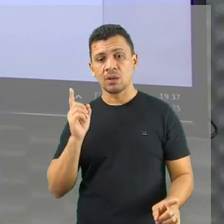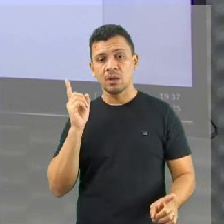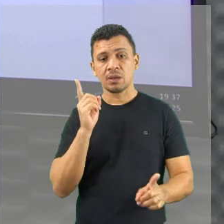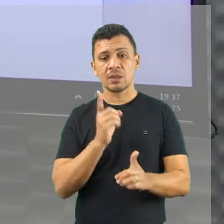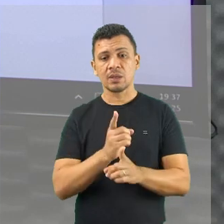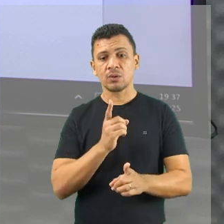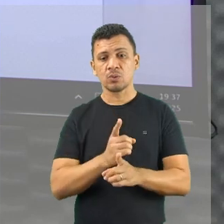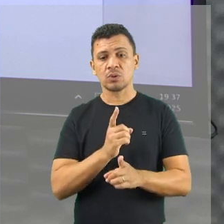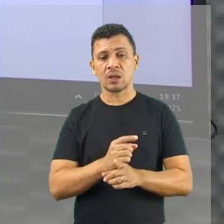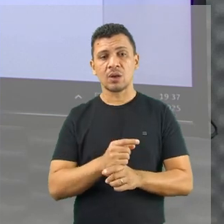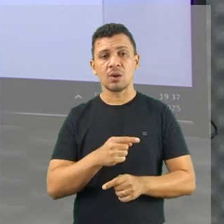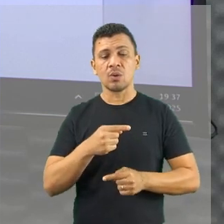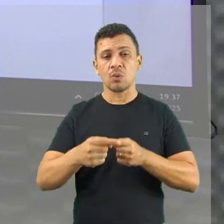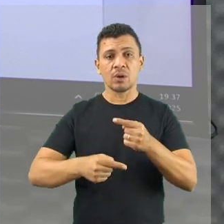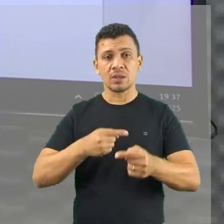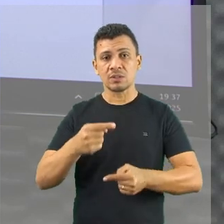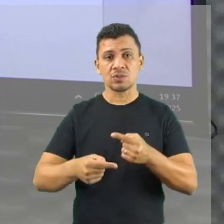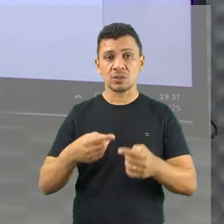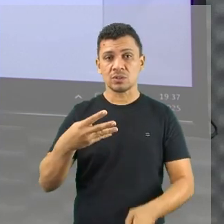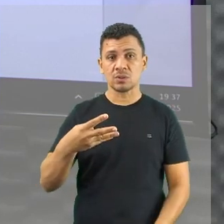resistência de 450,